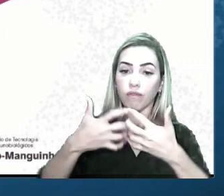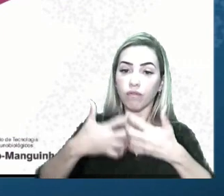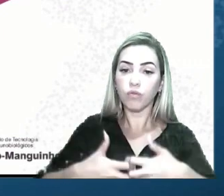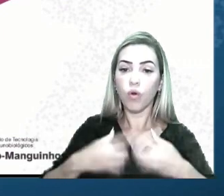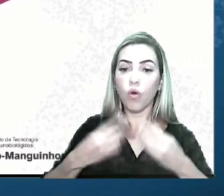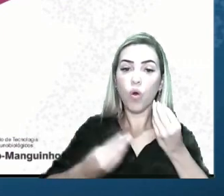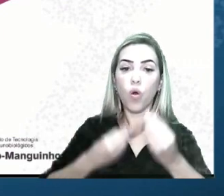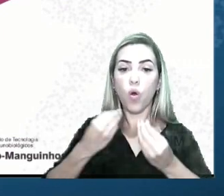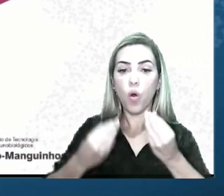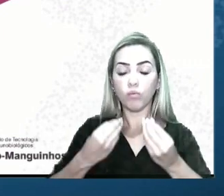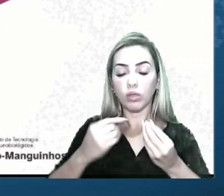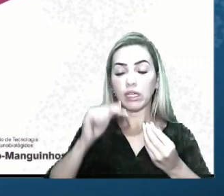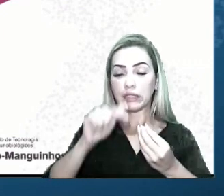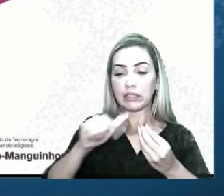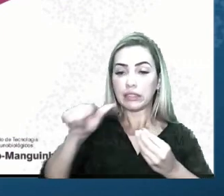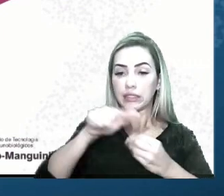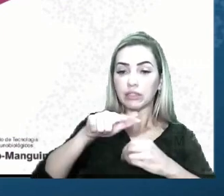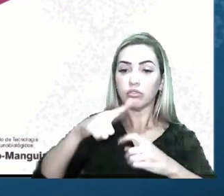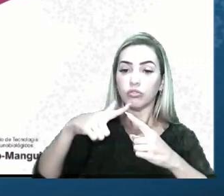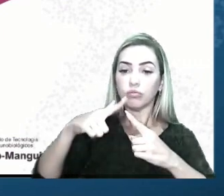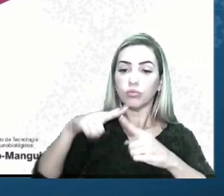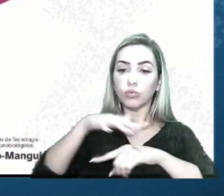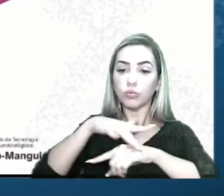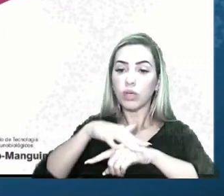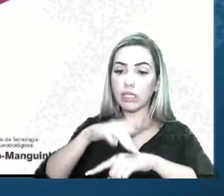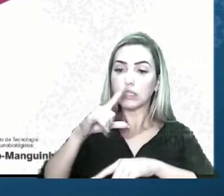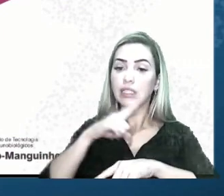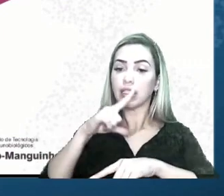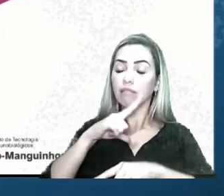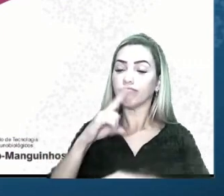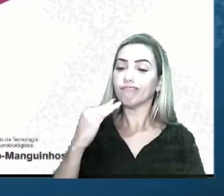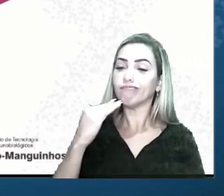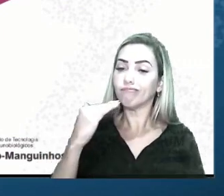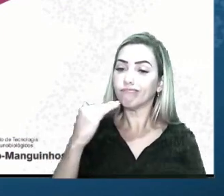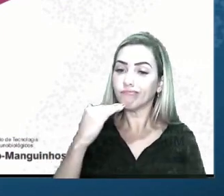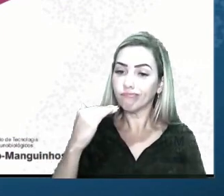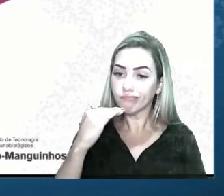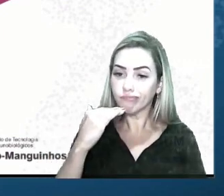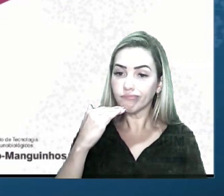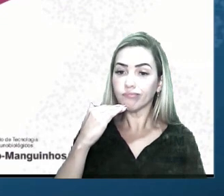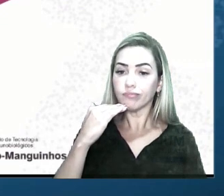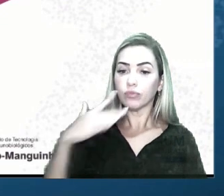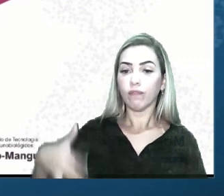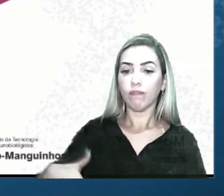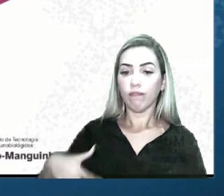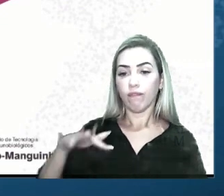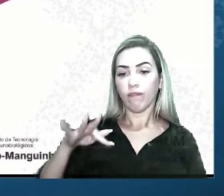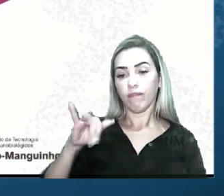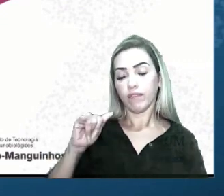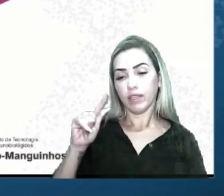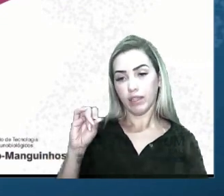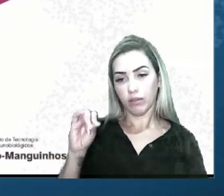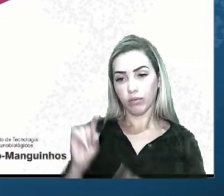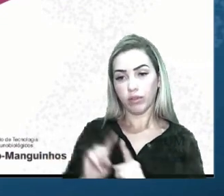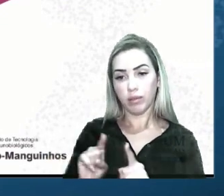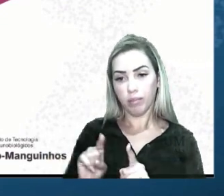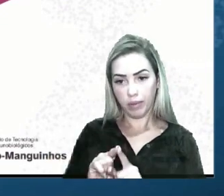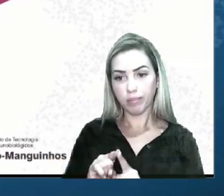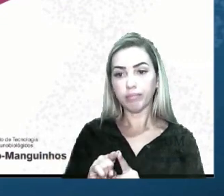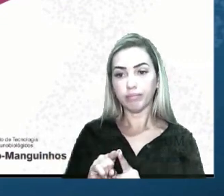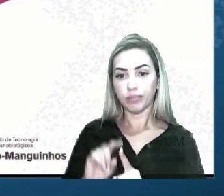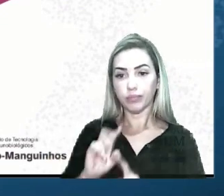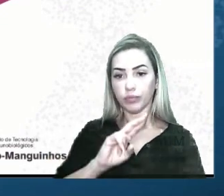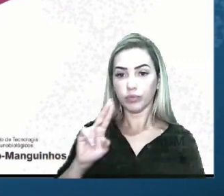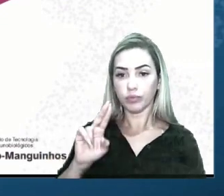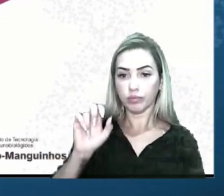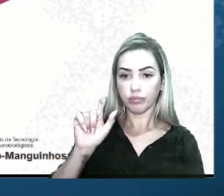doença. E essas doenças causam um defeito no fígado, chamado